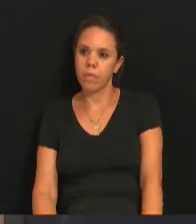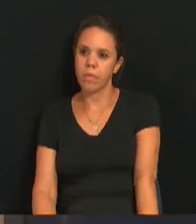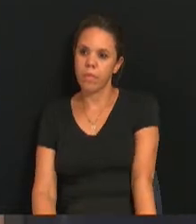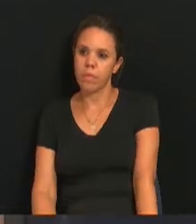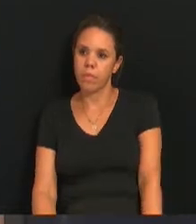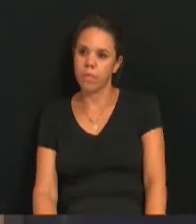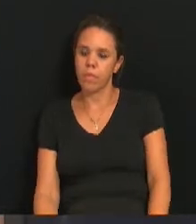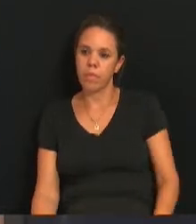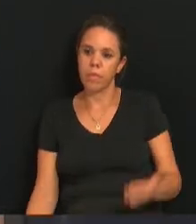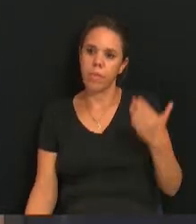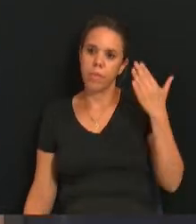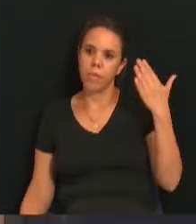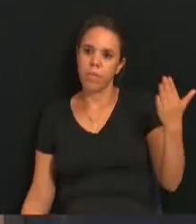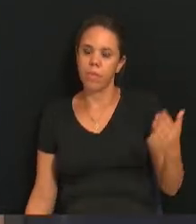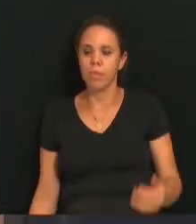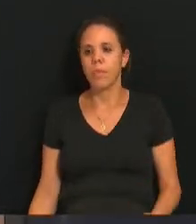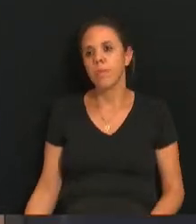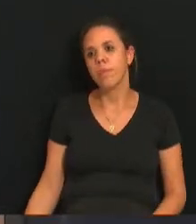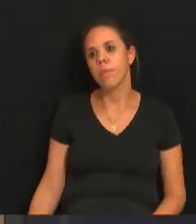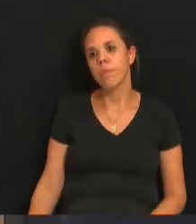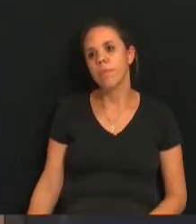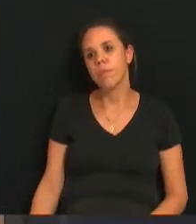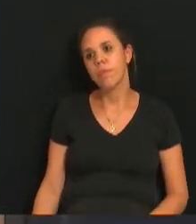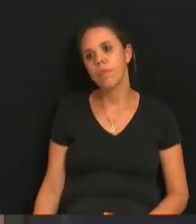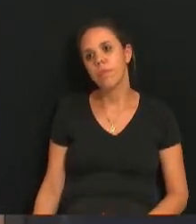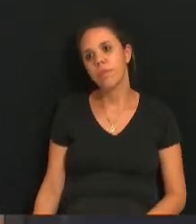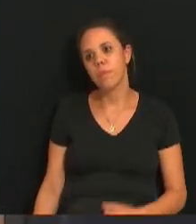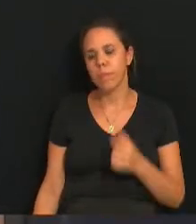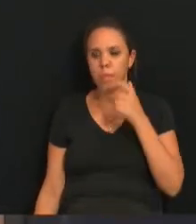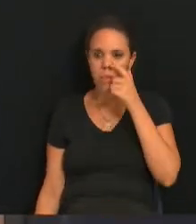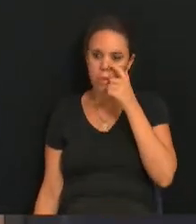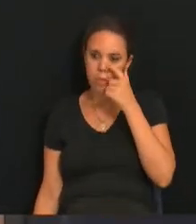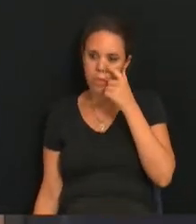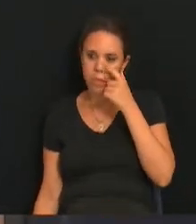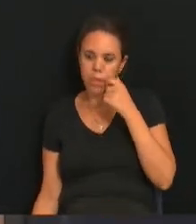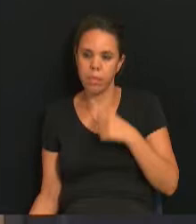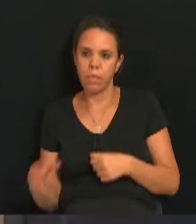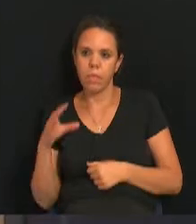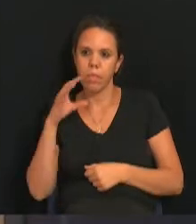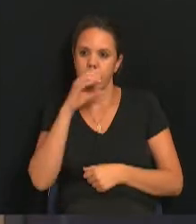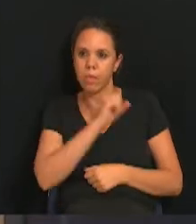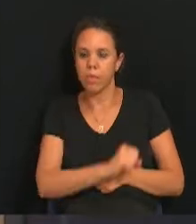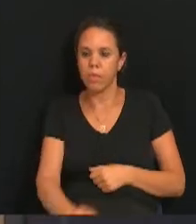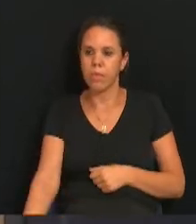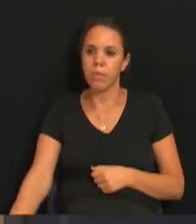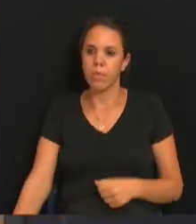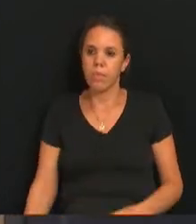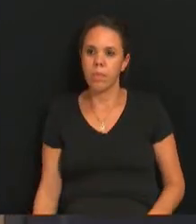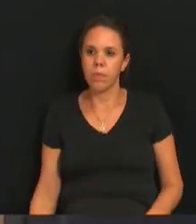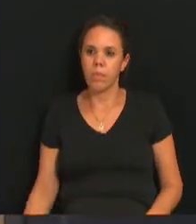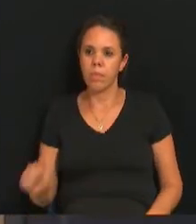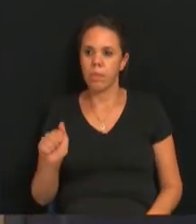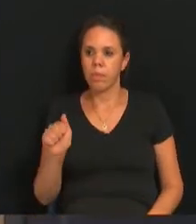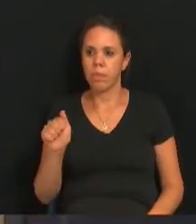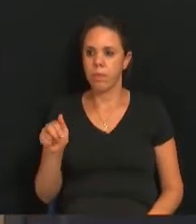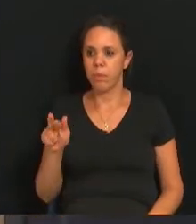Obrigada, Cláudio. Muito bom. Eu vou passar, então, rapidamente para a Andréia, pode